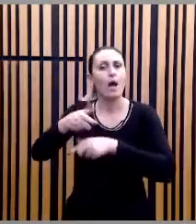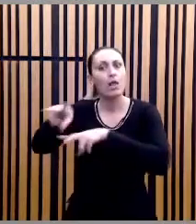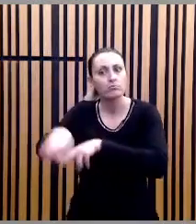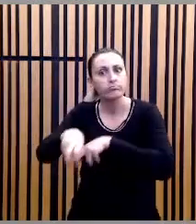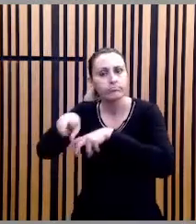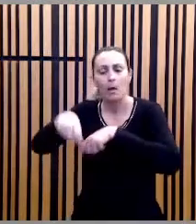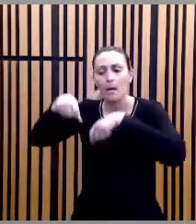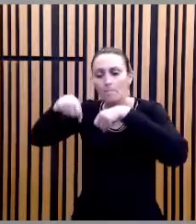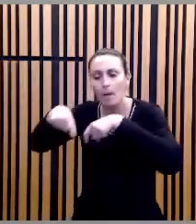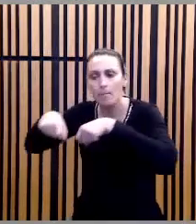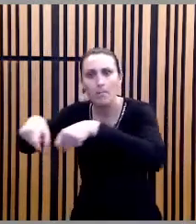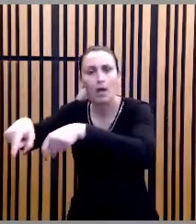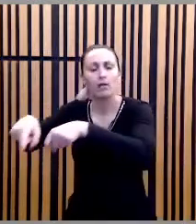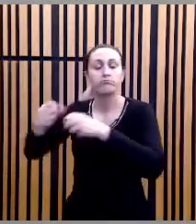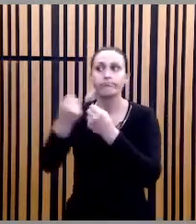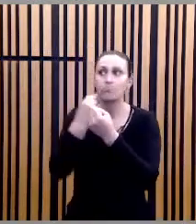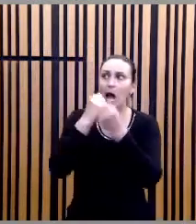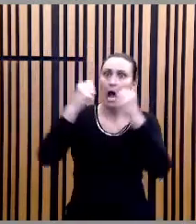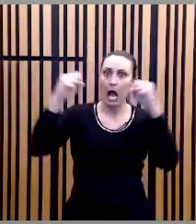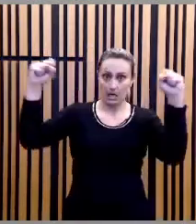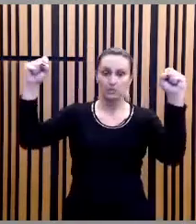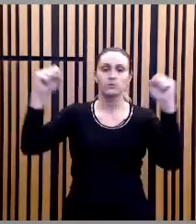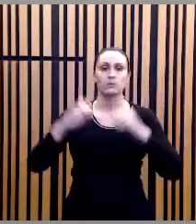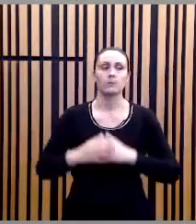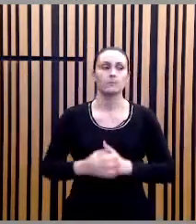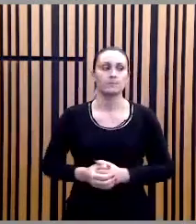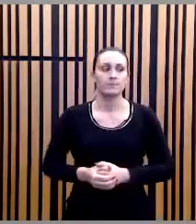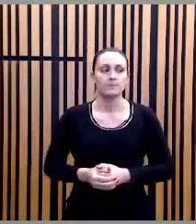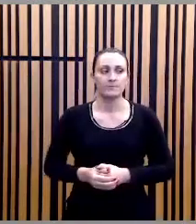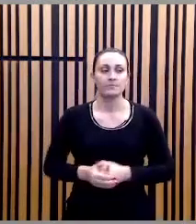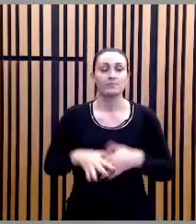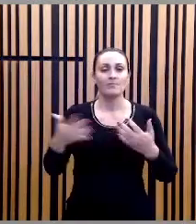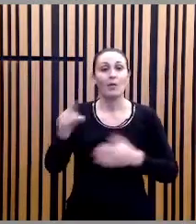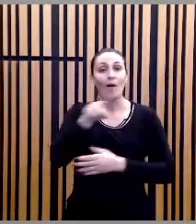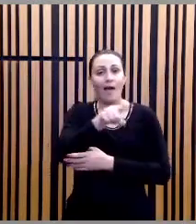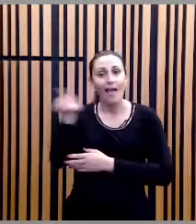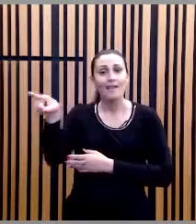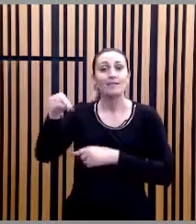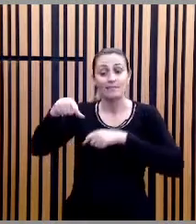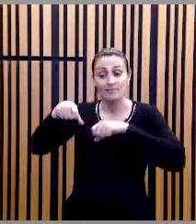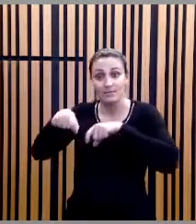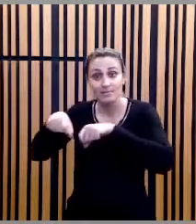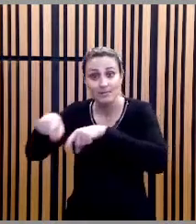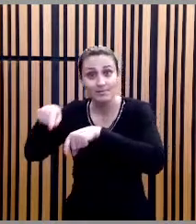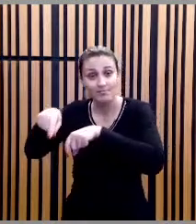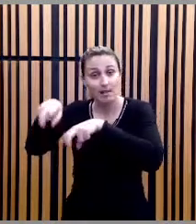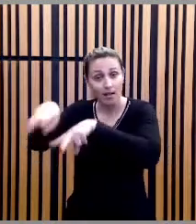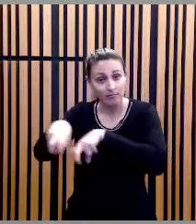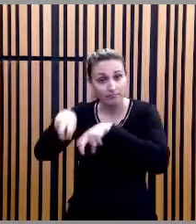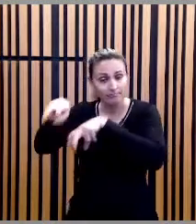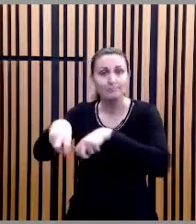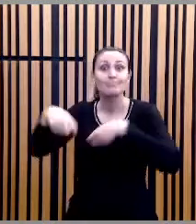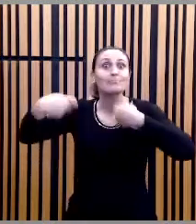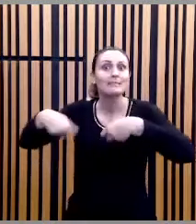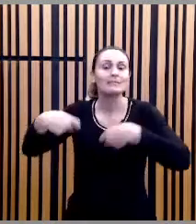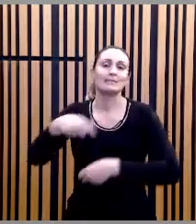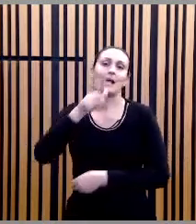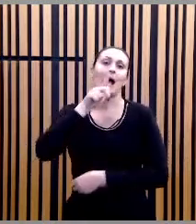de vista, pessoal. Então, essas lavouras a perder de vista, precisam de